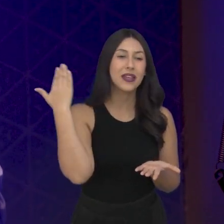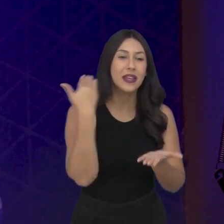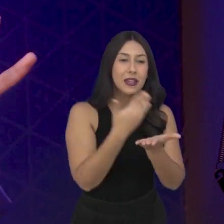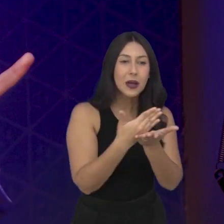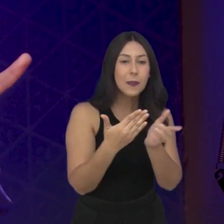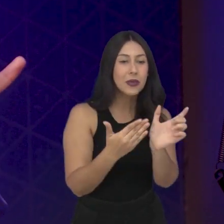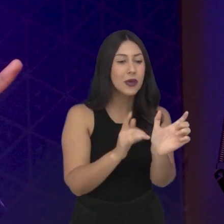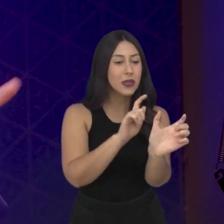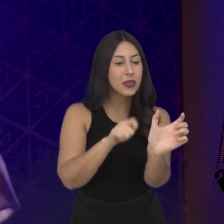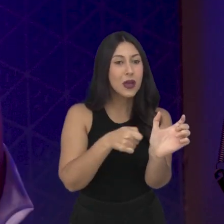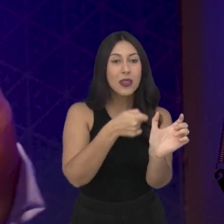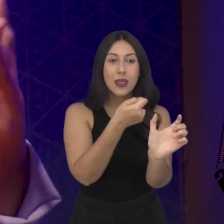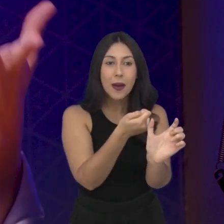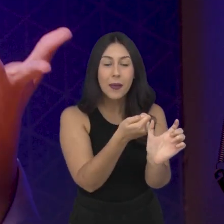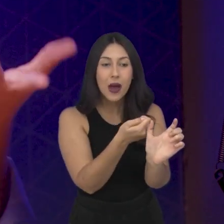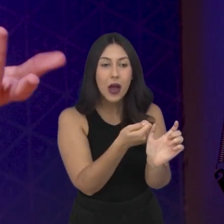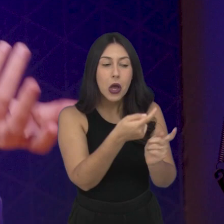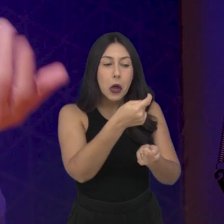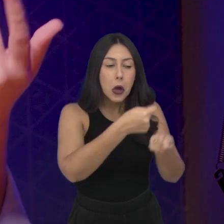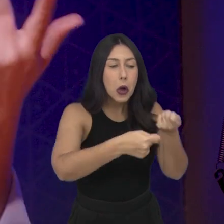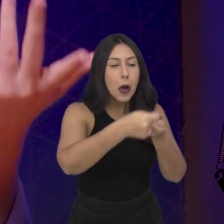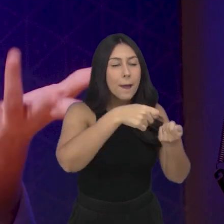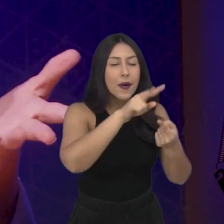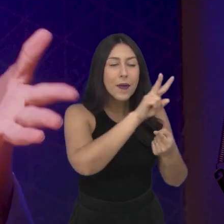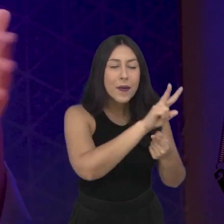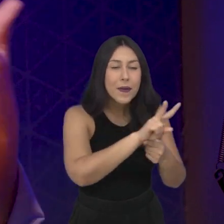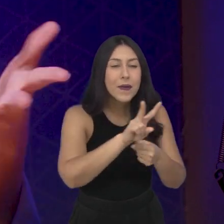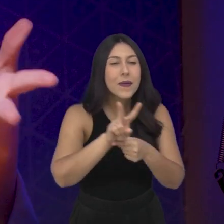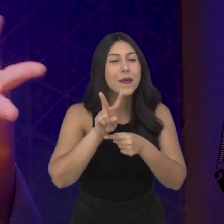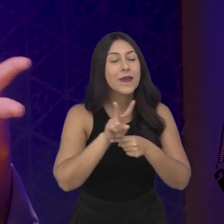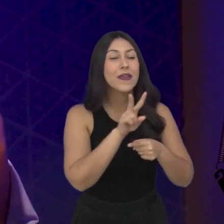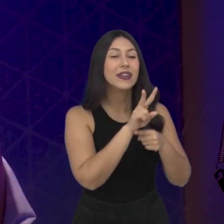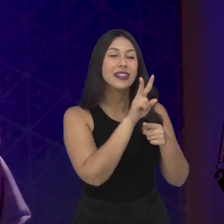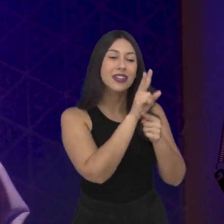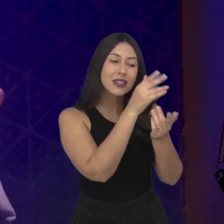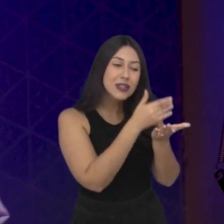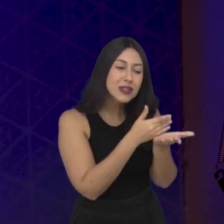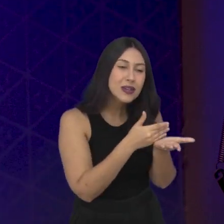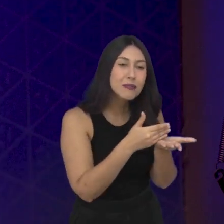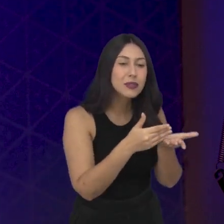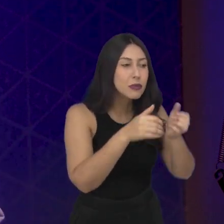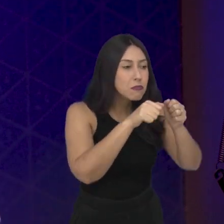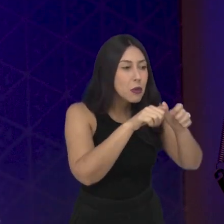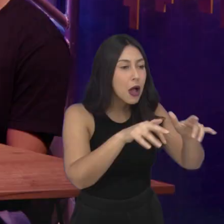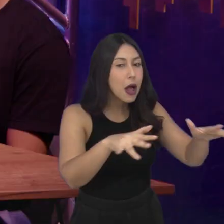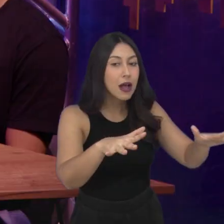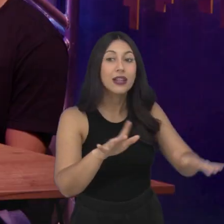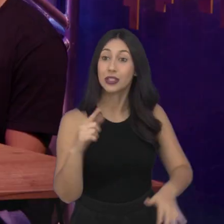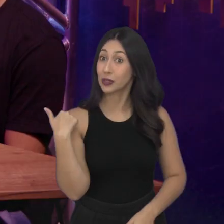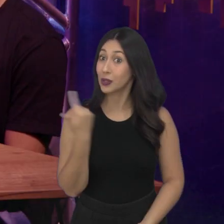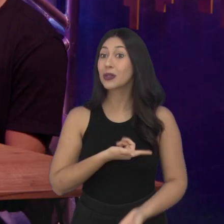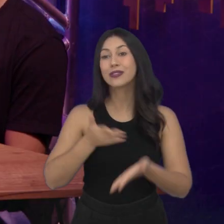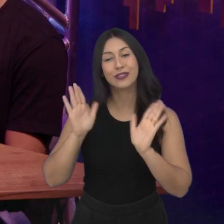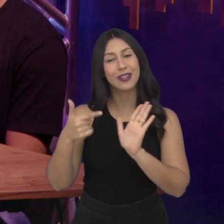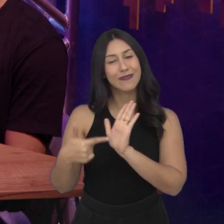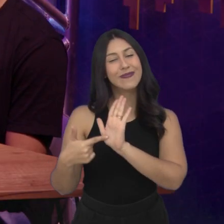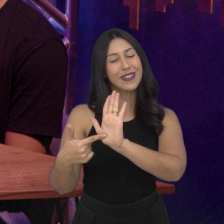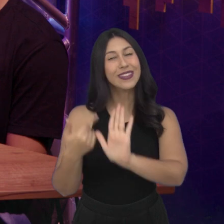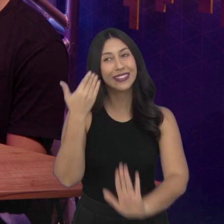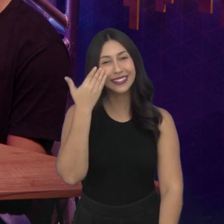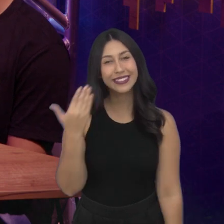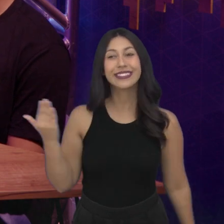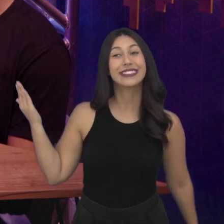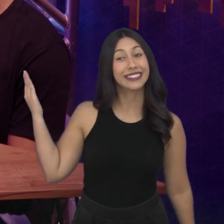surgiu o termo economia do cuidado. Não quando surgiu necessariamente, mas quando ele começou a se popularizar. A gente trouxe aqui no Pode Ser,